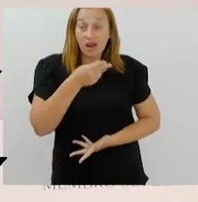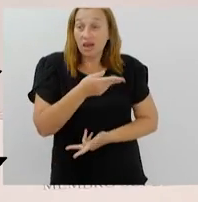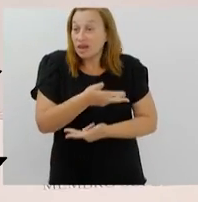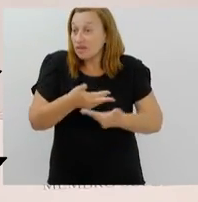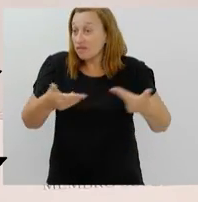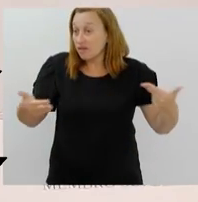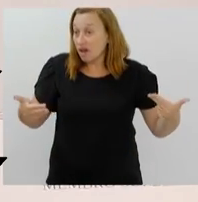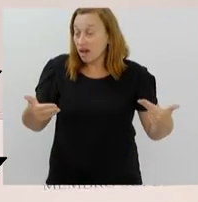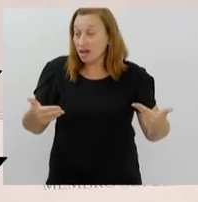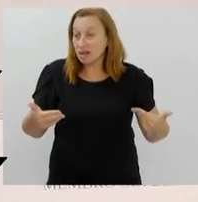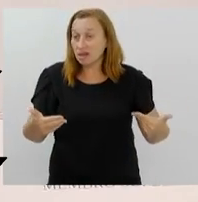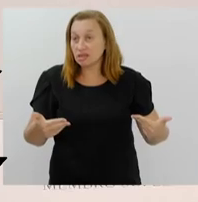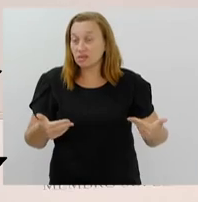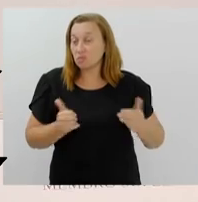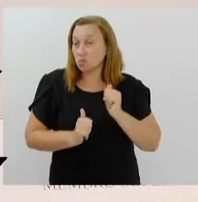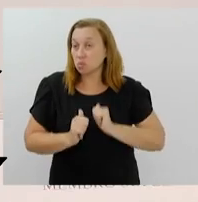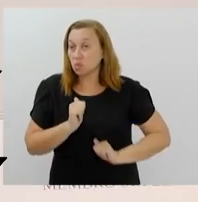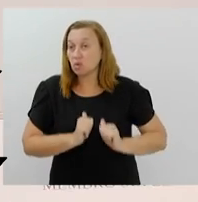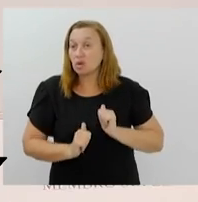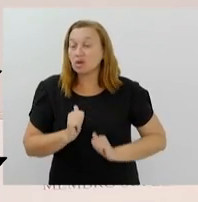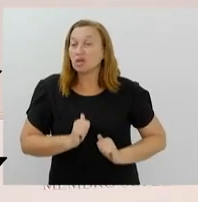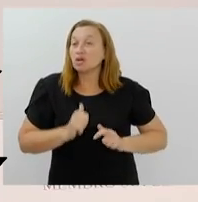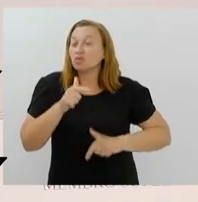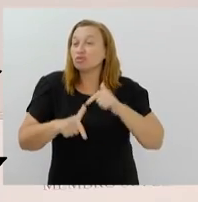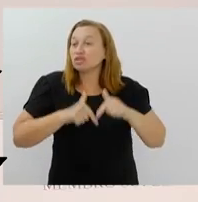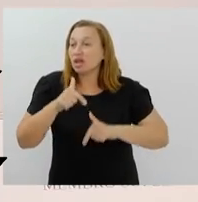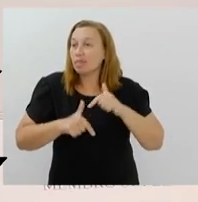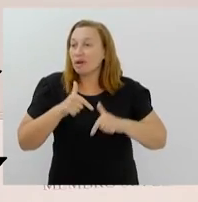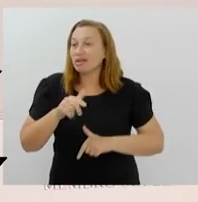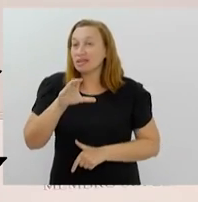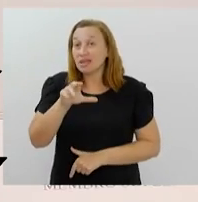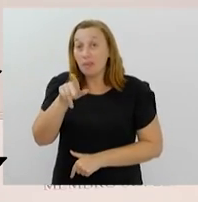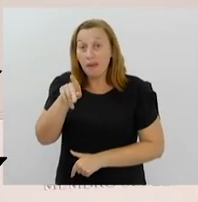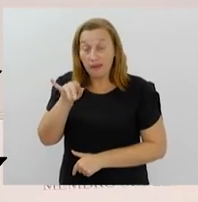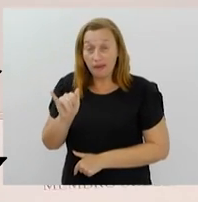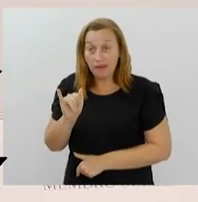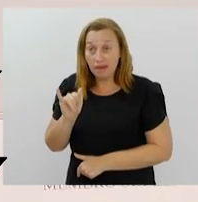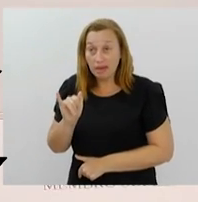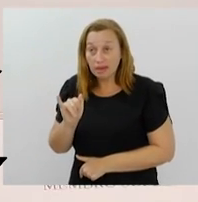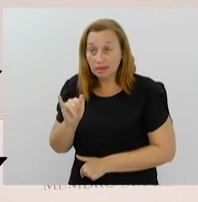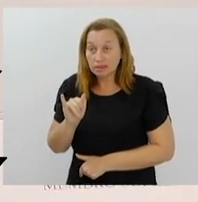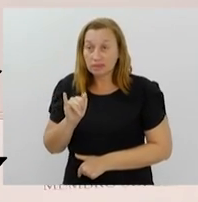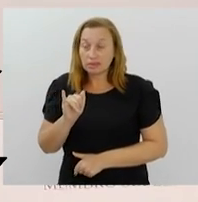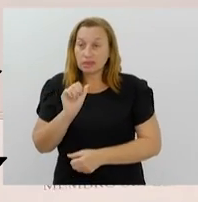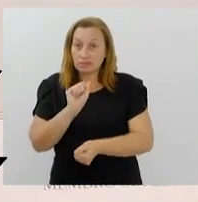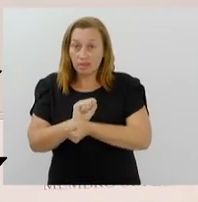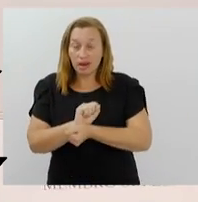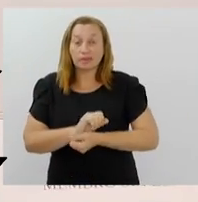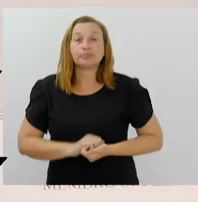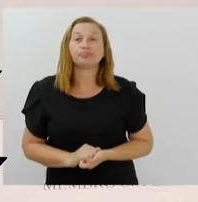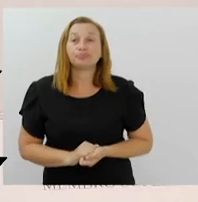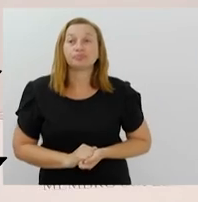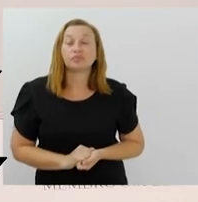são as pressões para que os trabalhos dessa CPI sejam paralisados em especial por